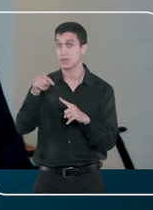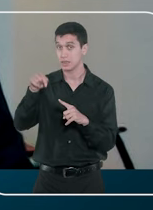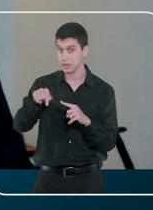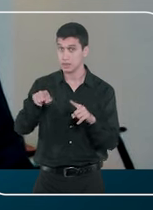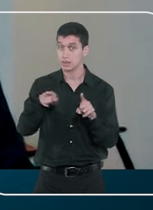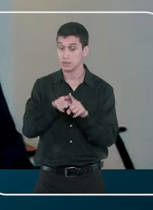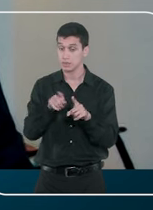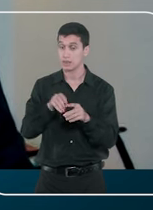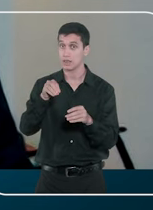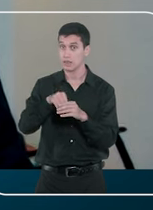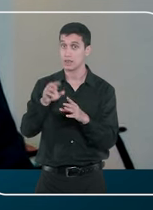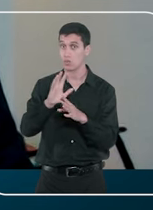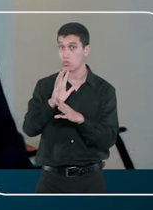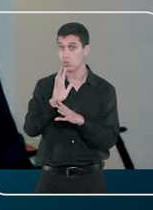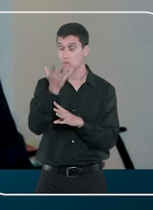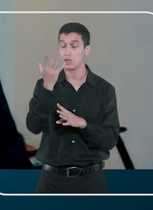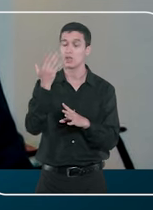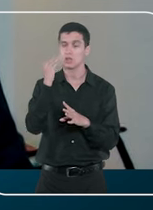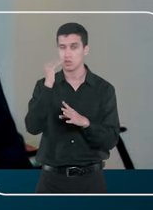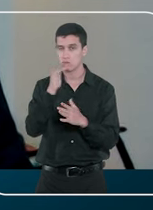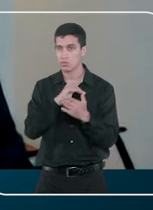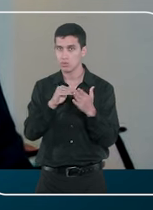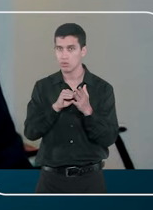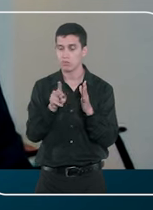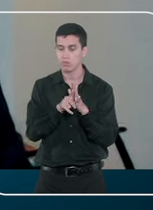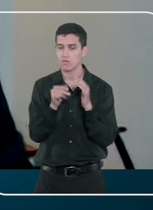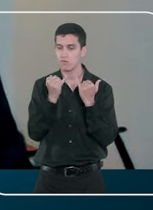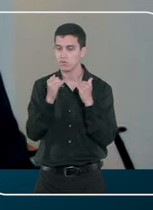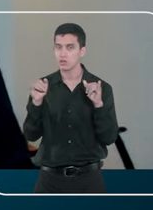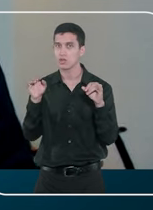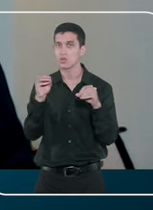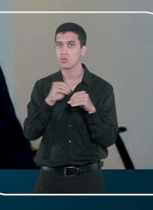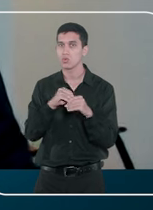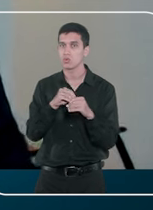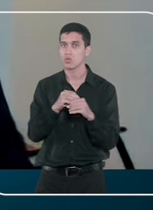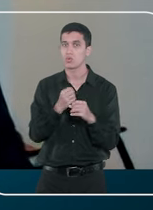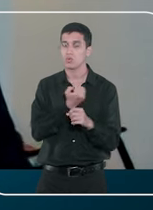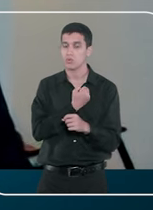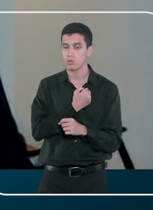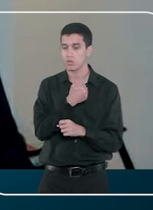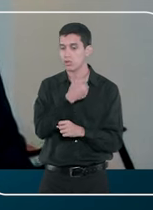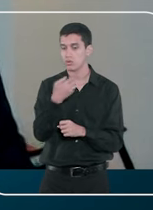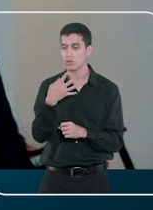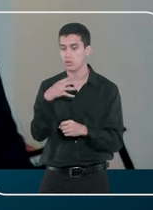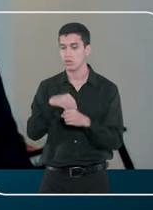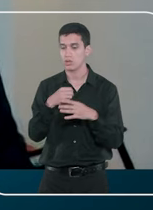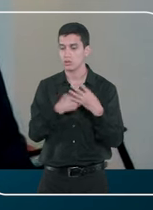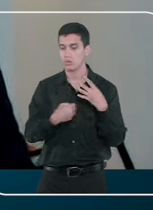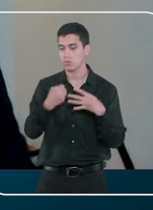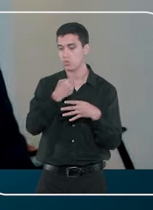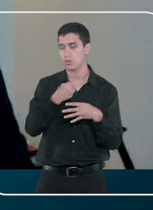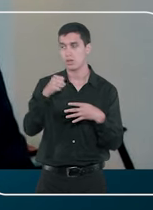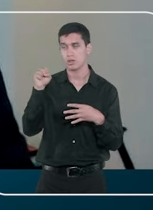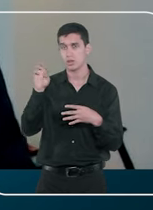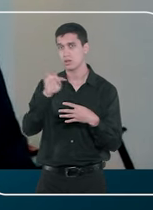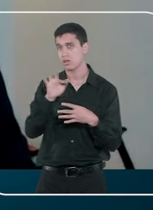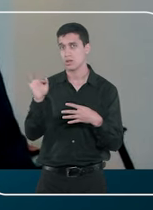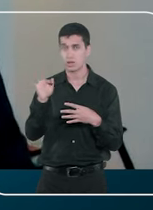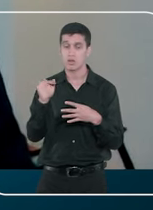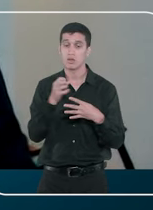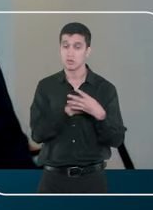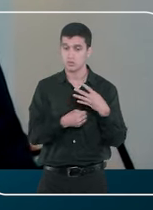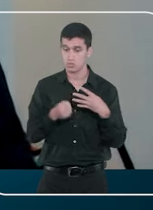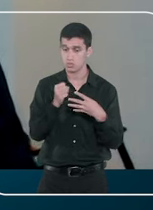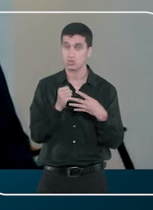inclusive, incide o entendimento do enunciado vinculante número 14 na súmula do Supremo Tribunal Federal, súmula vinculante